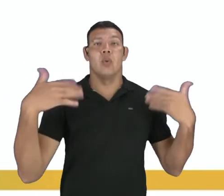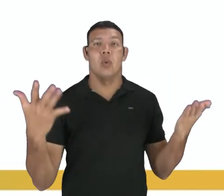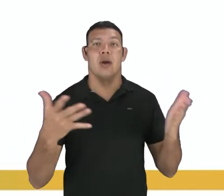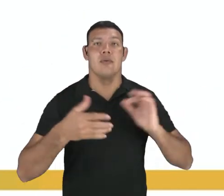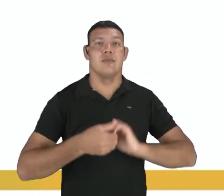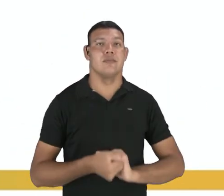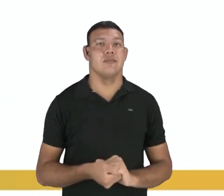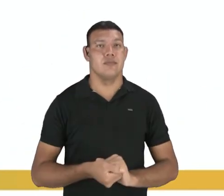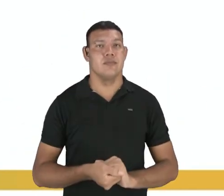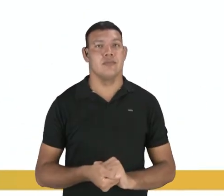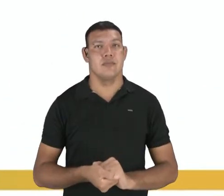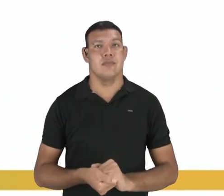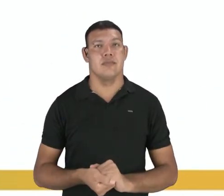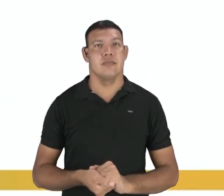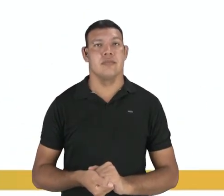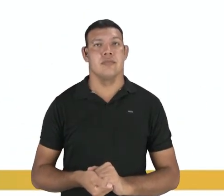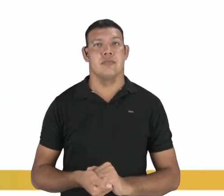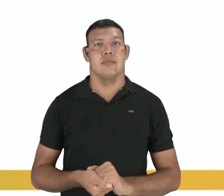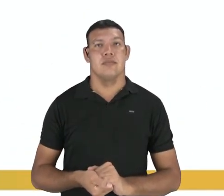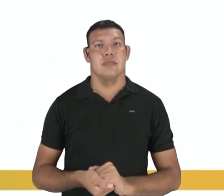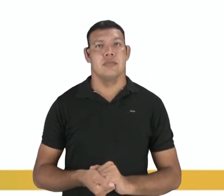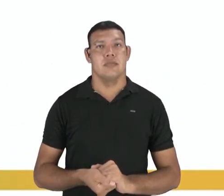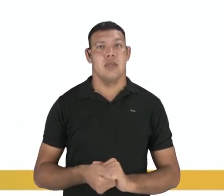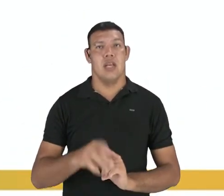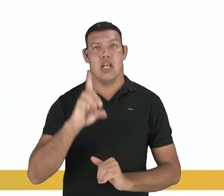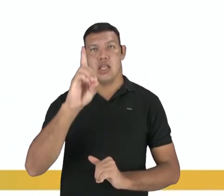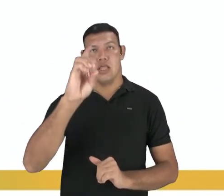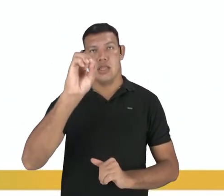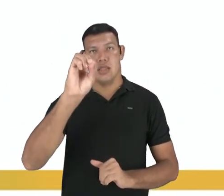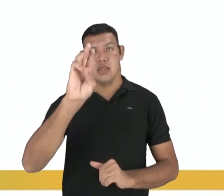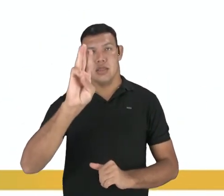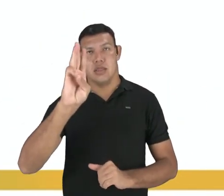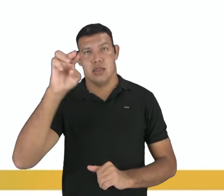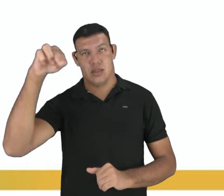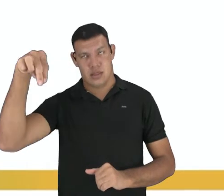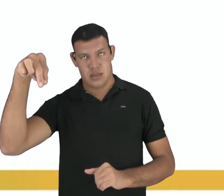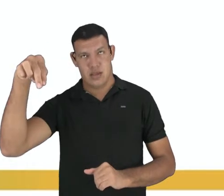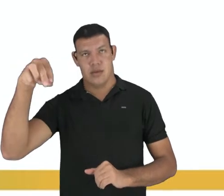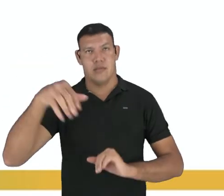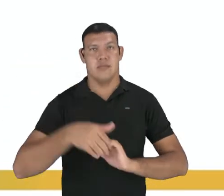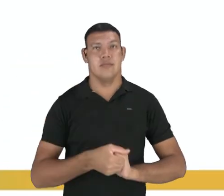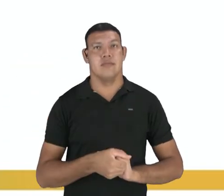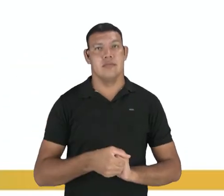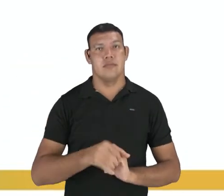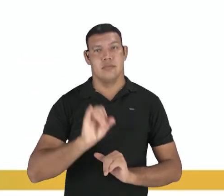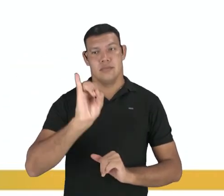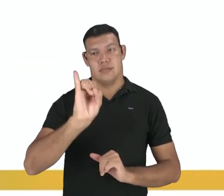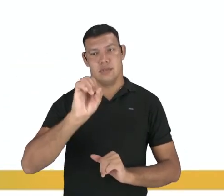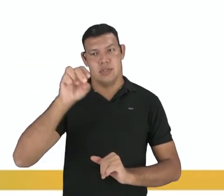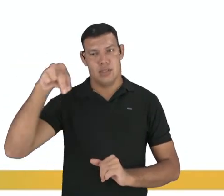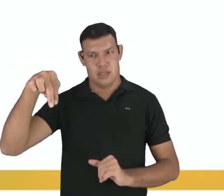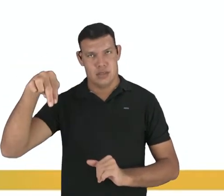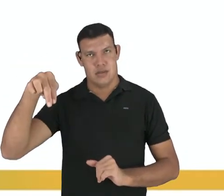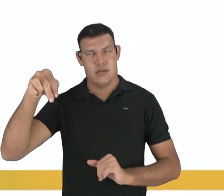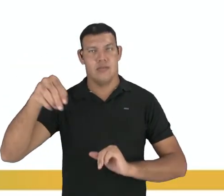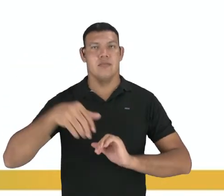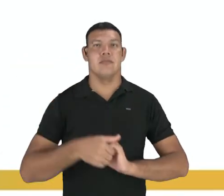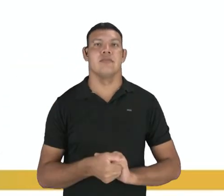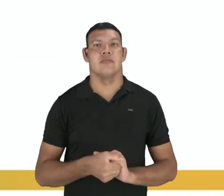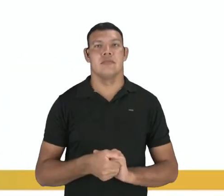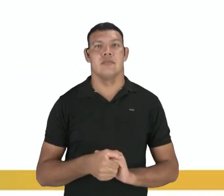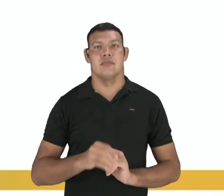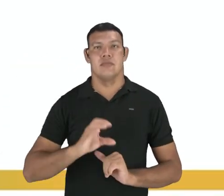de desligar? É com turn down? Não. É com turn in?